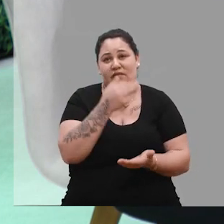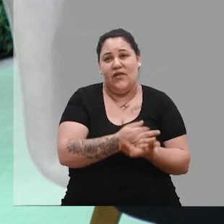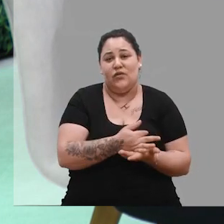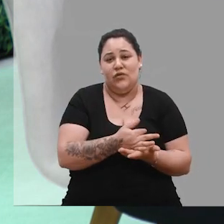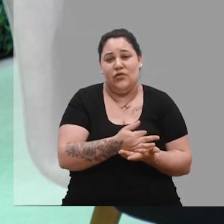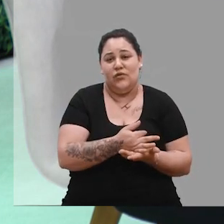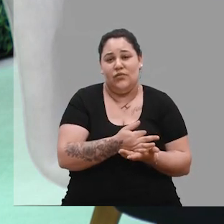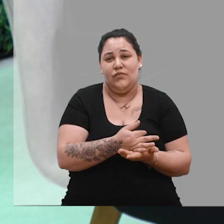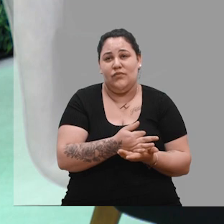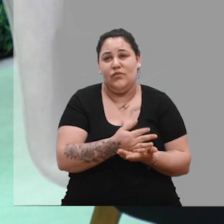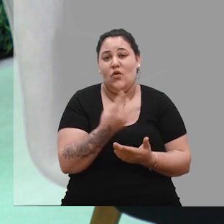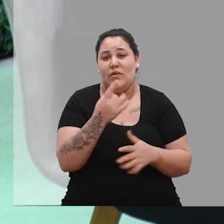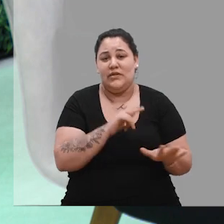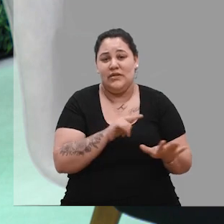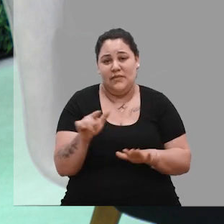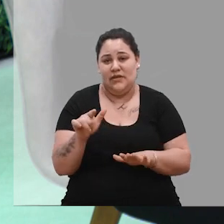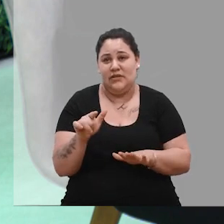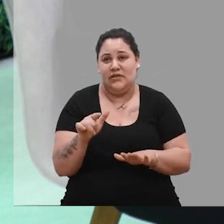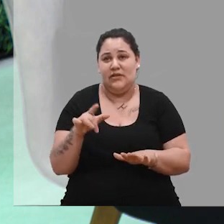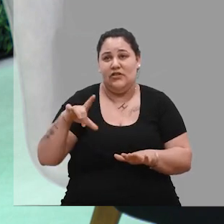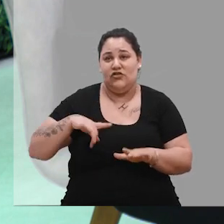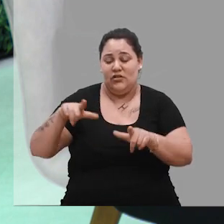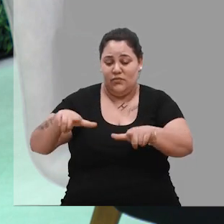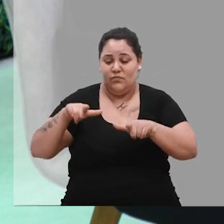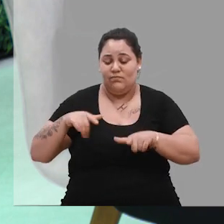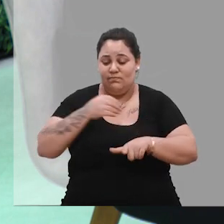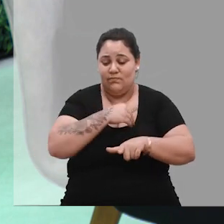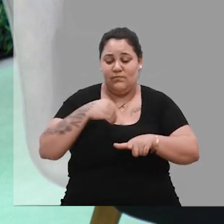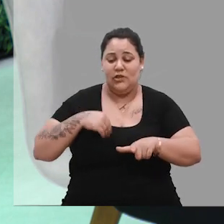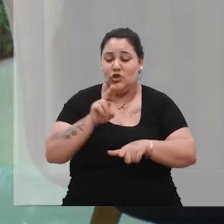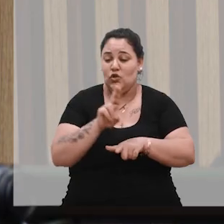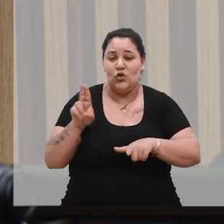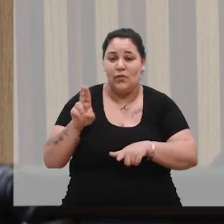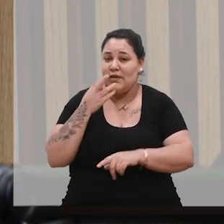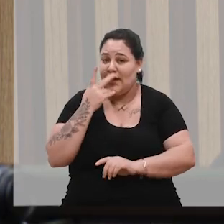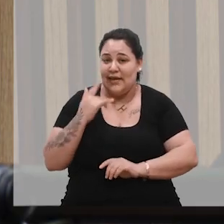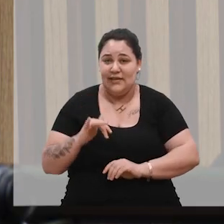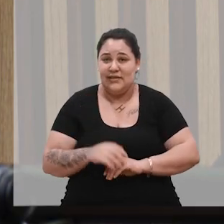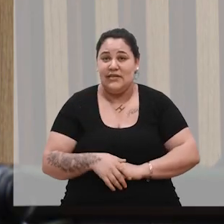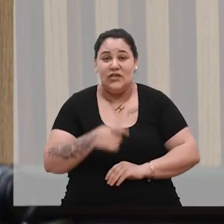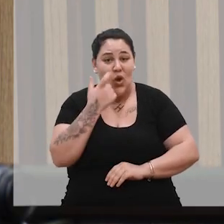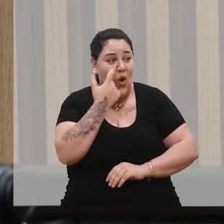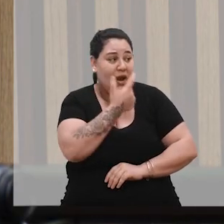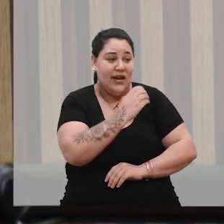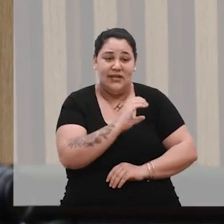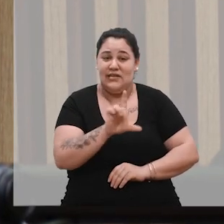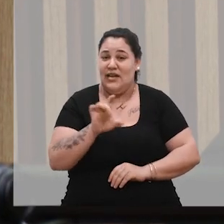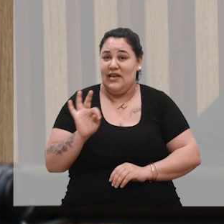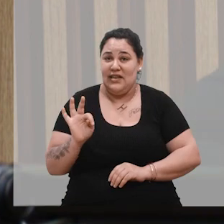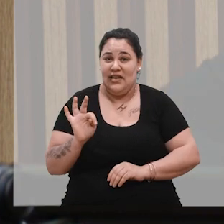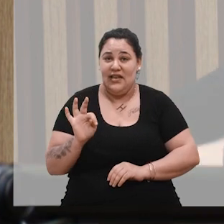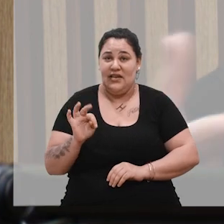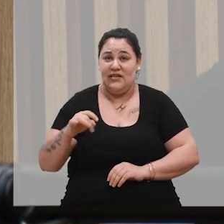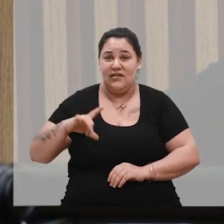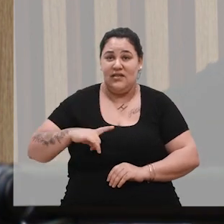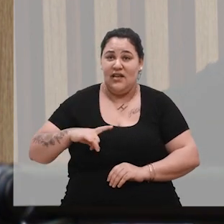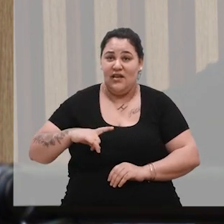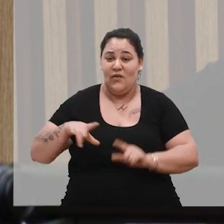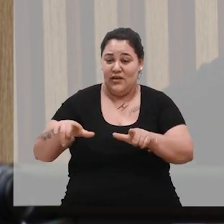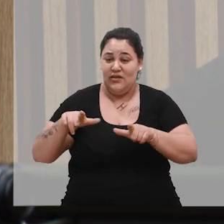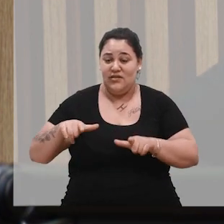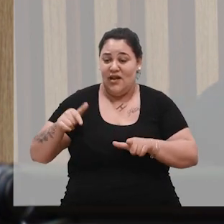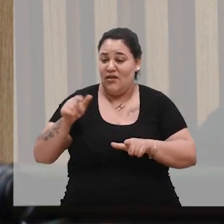e tinha um atestado em nome da criança. Teoricamente, pela legislação, se a gente for olhar lá na CLT, se tem um atestado em nome de